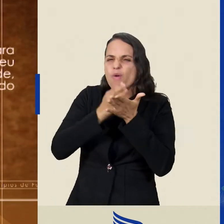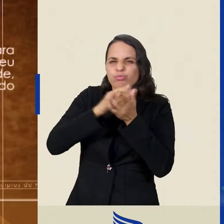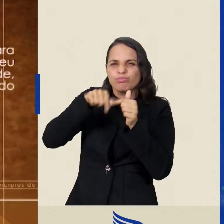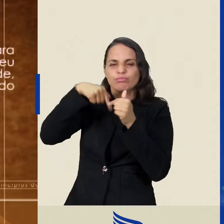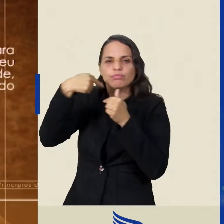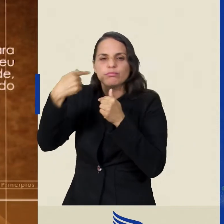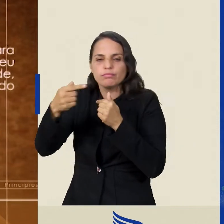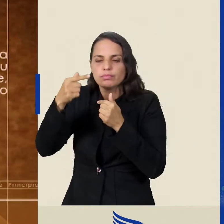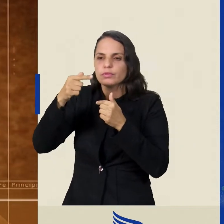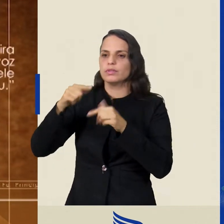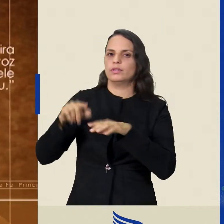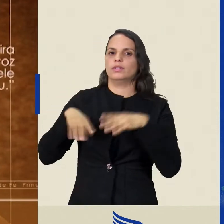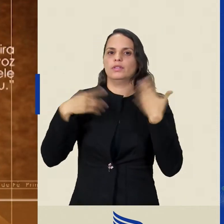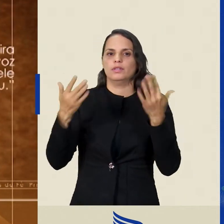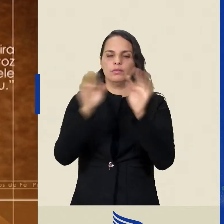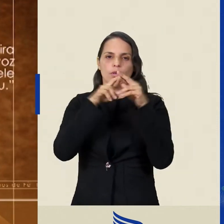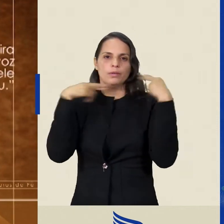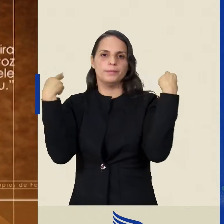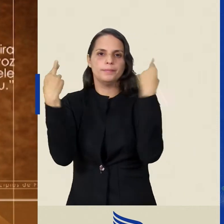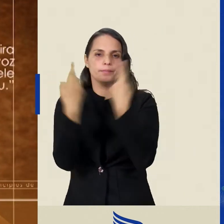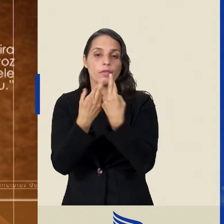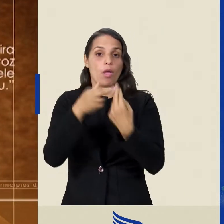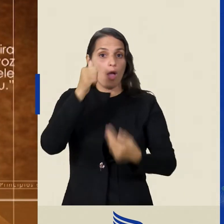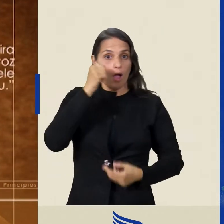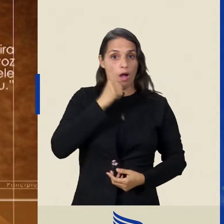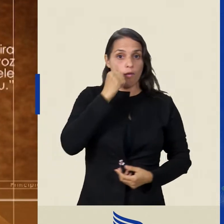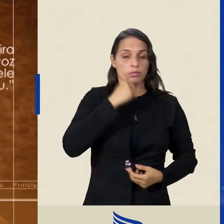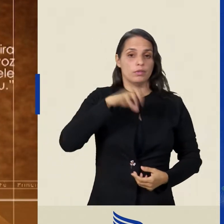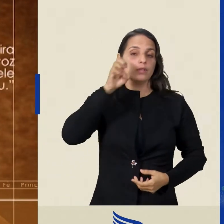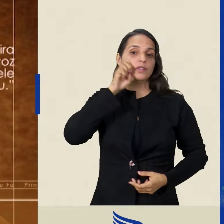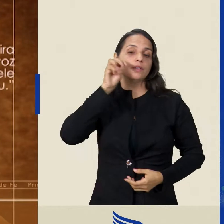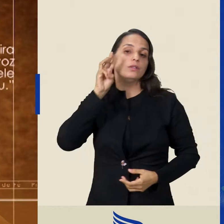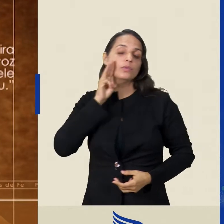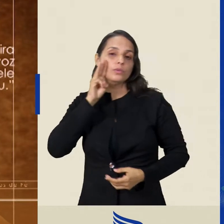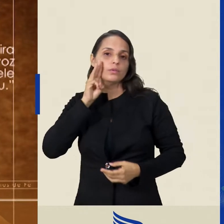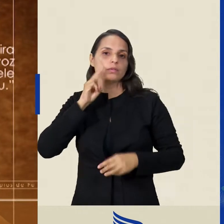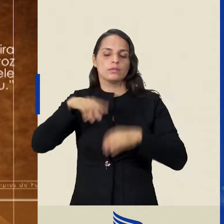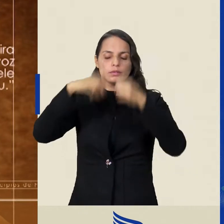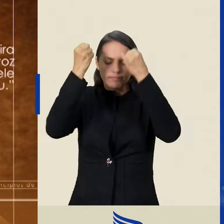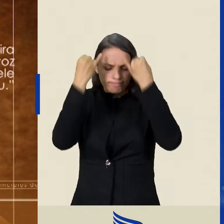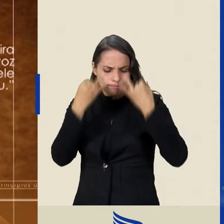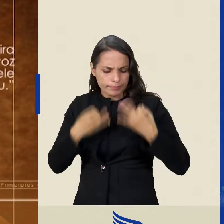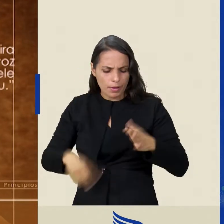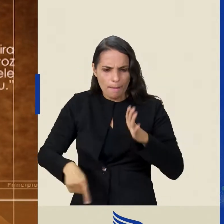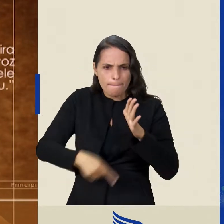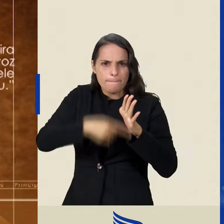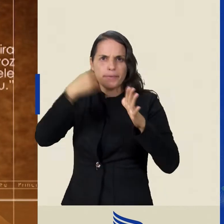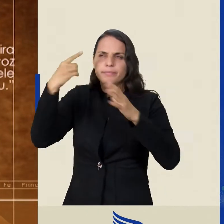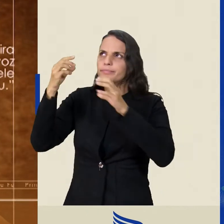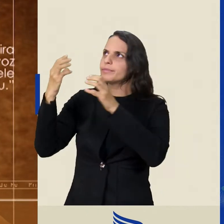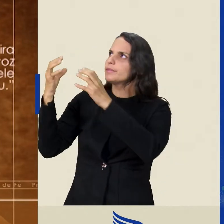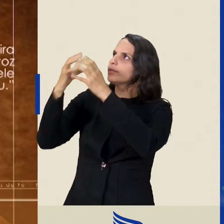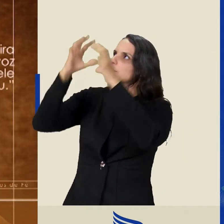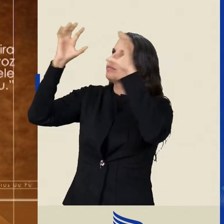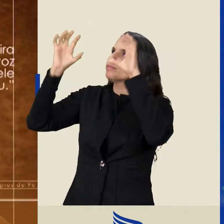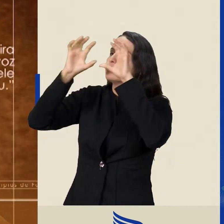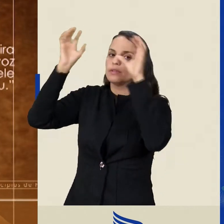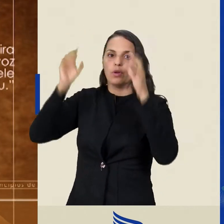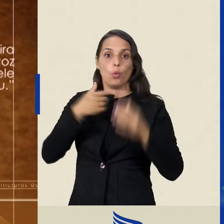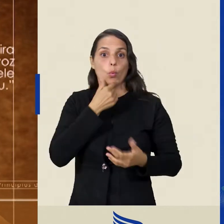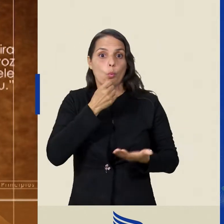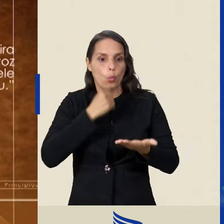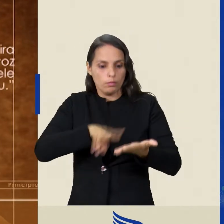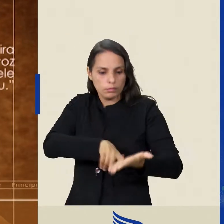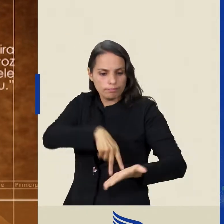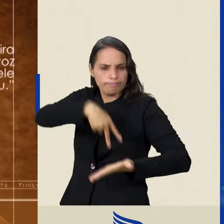reunião pública, quando Ellen Harmon estava relatando sua primeira visão, Foy pôs-se de pé e